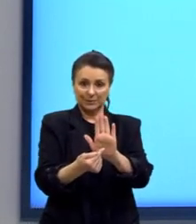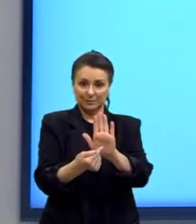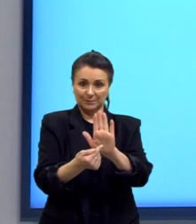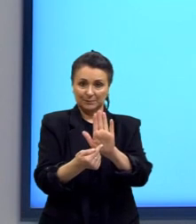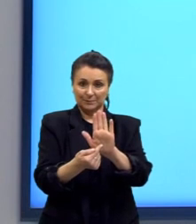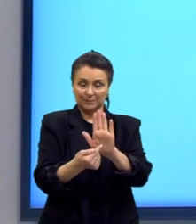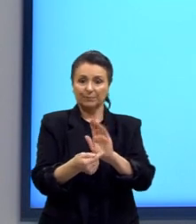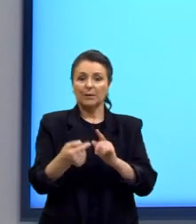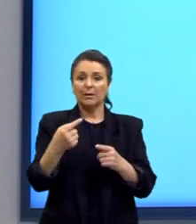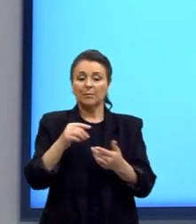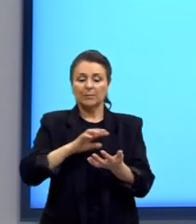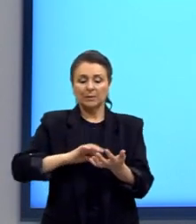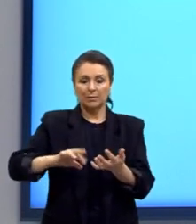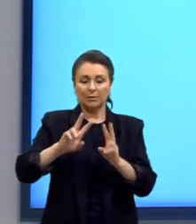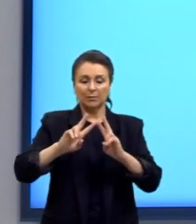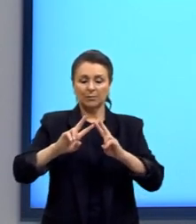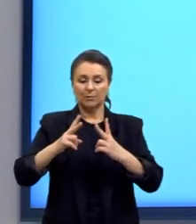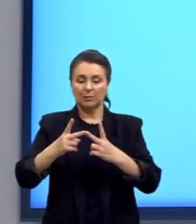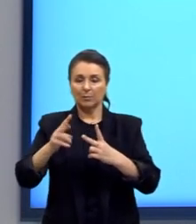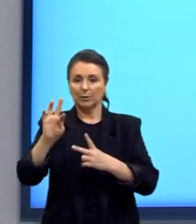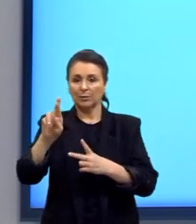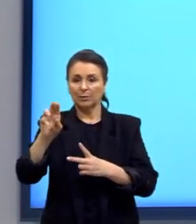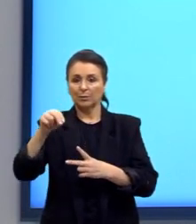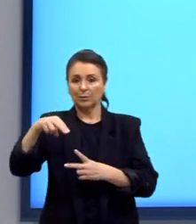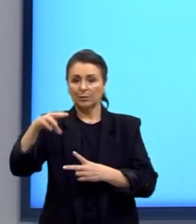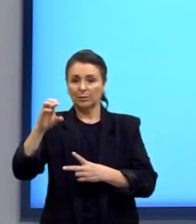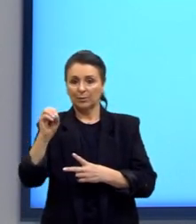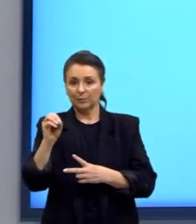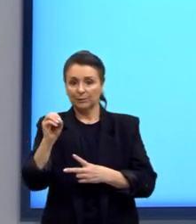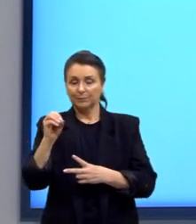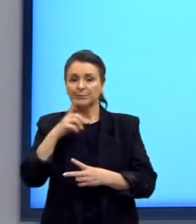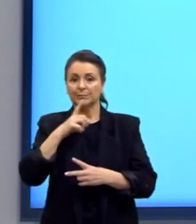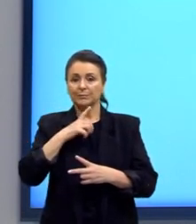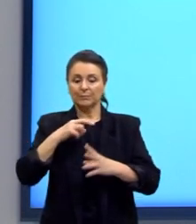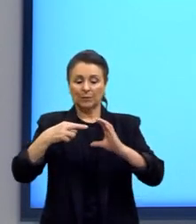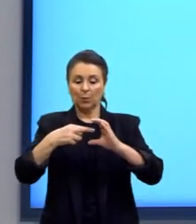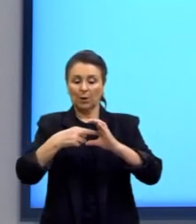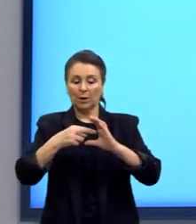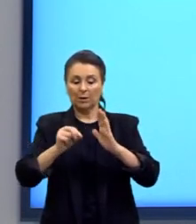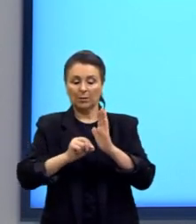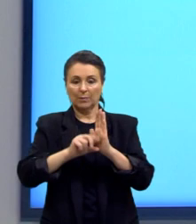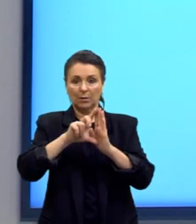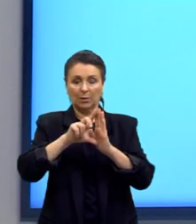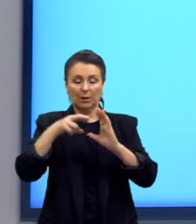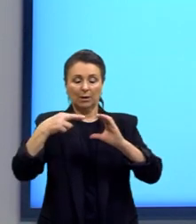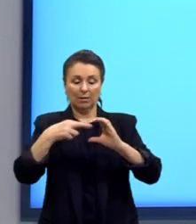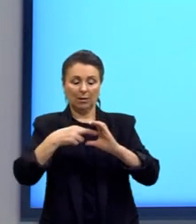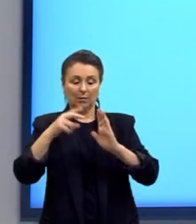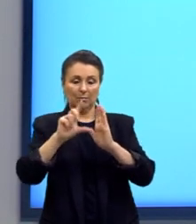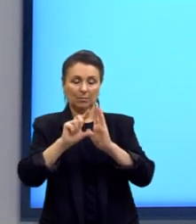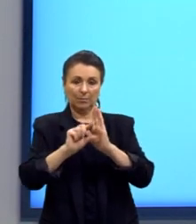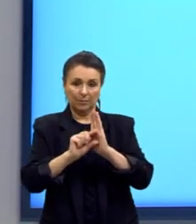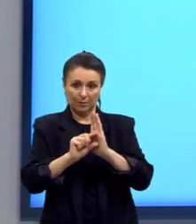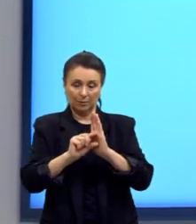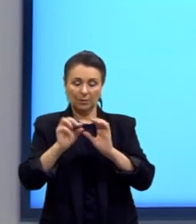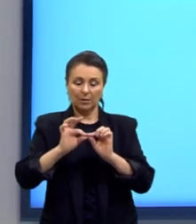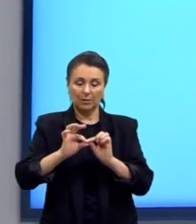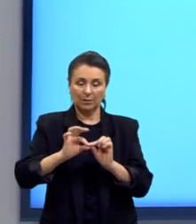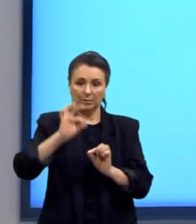tá para calcular o volume de um tronco a gente vai considerar então raio maior raio menor e